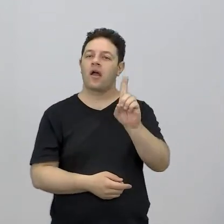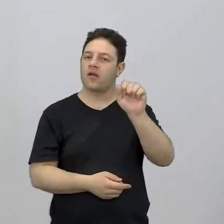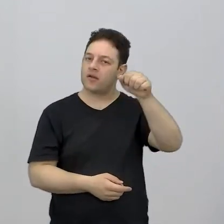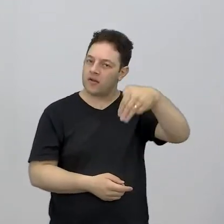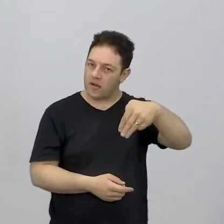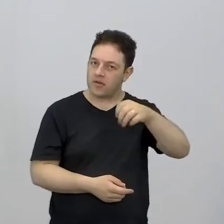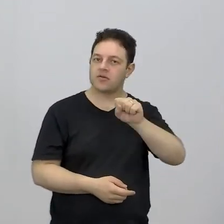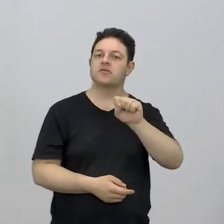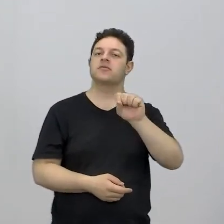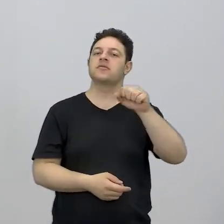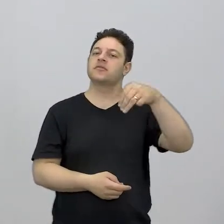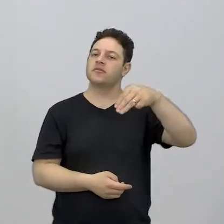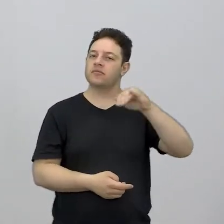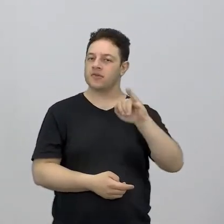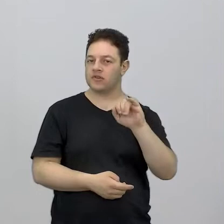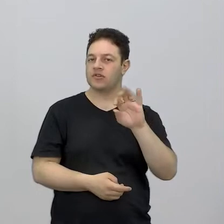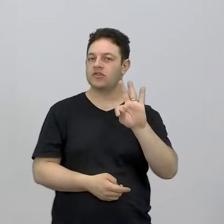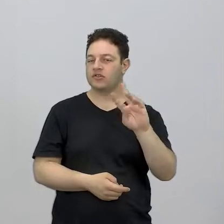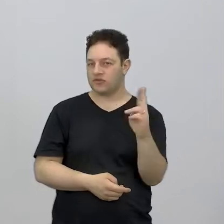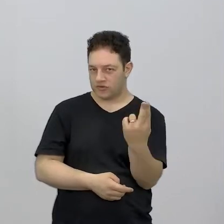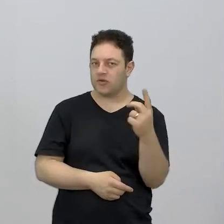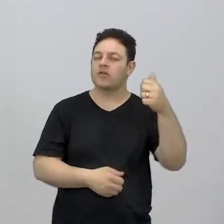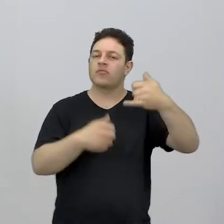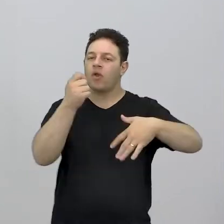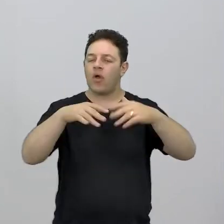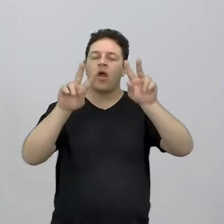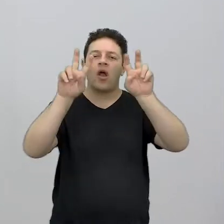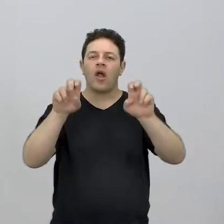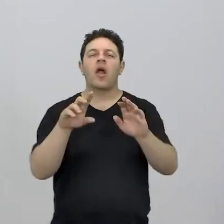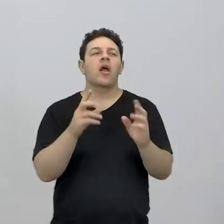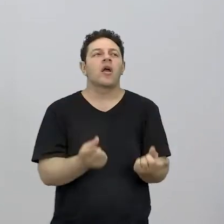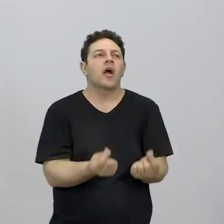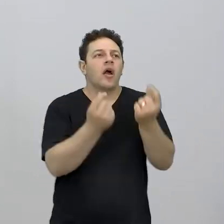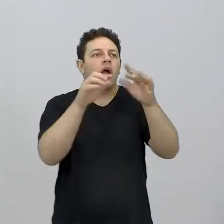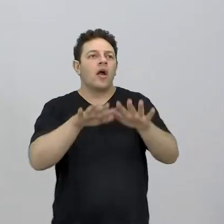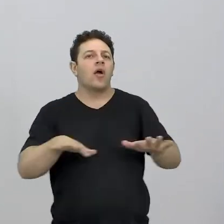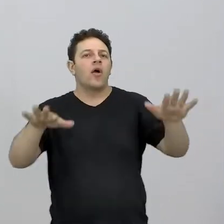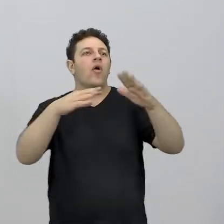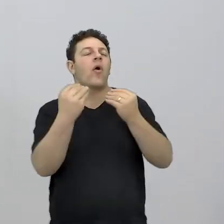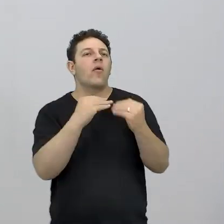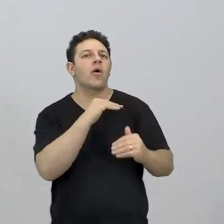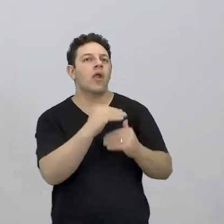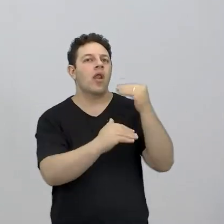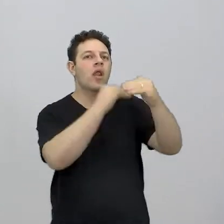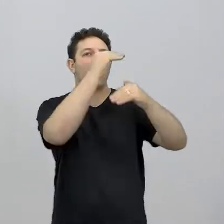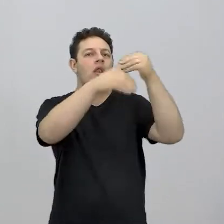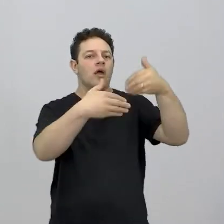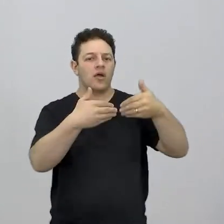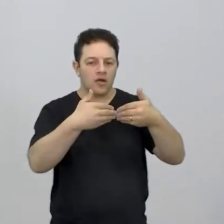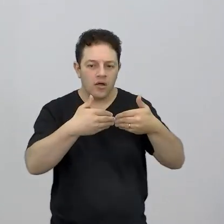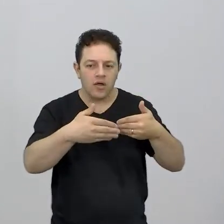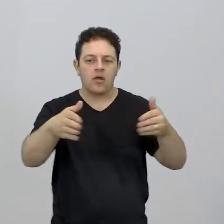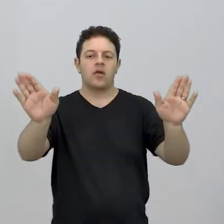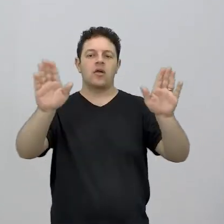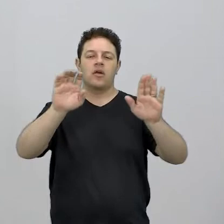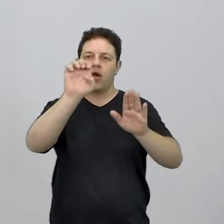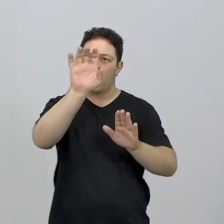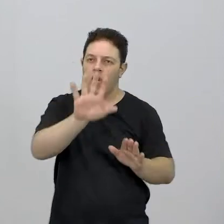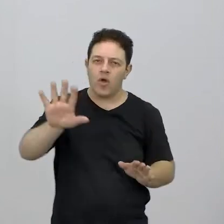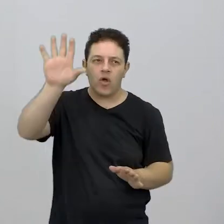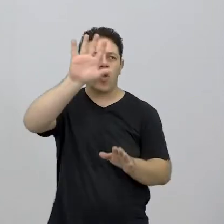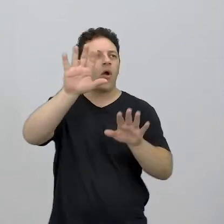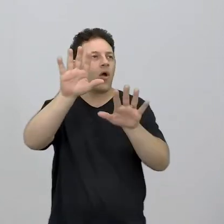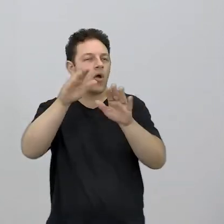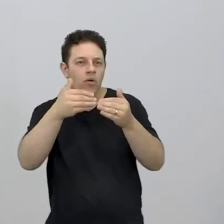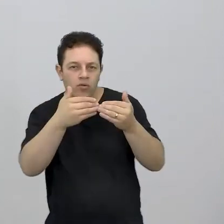Riqueza das Nações e que estava pensando nesse processo de evolução a partir do Ocidente, a partir da Europa. Então, uma